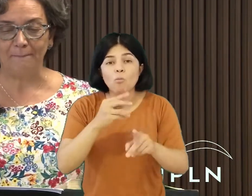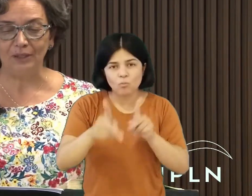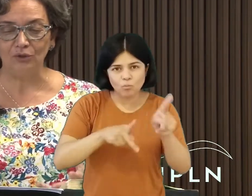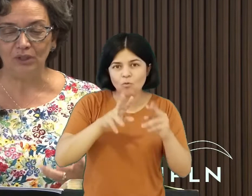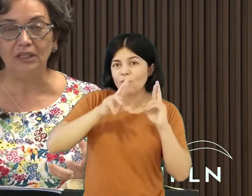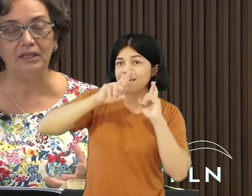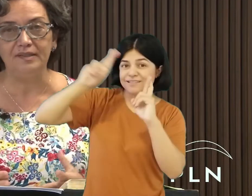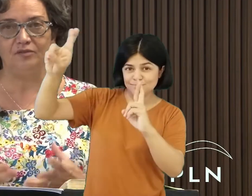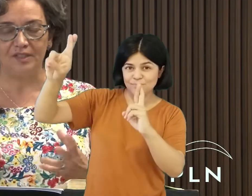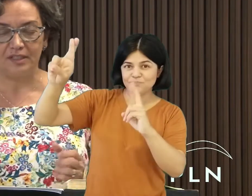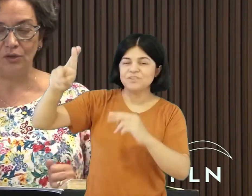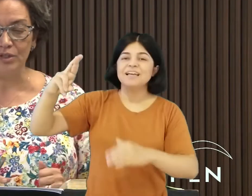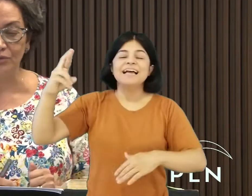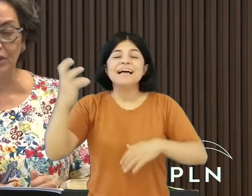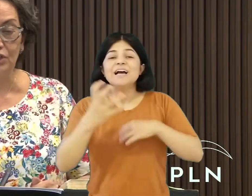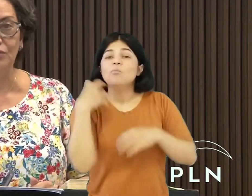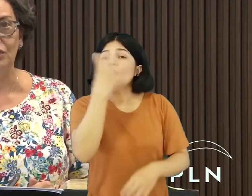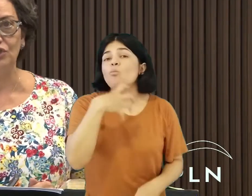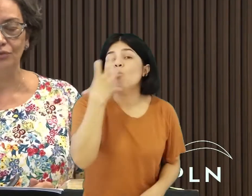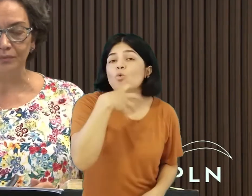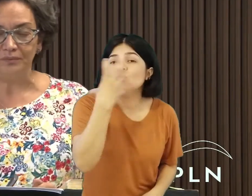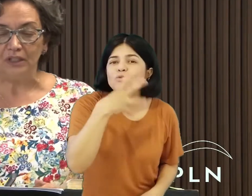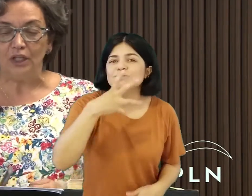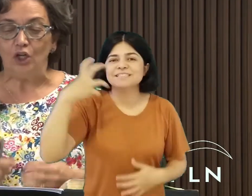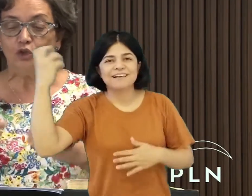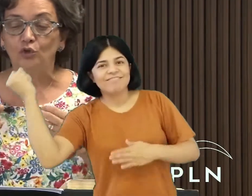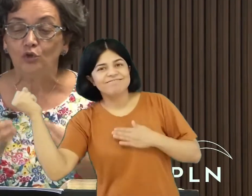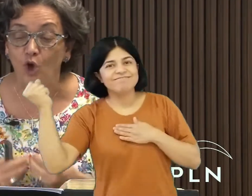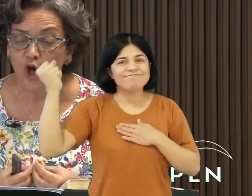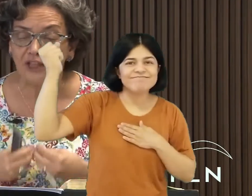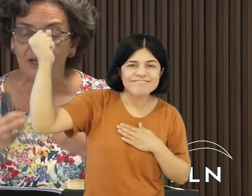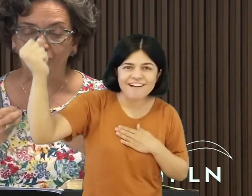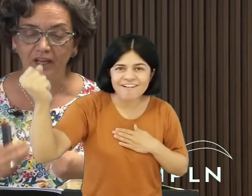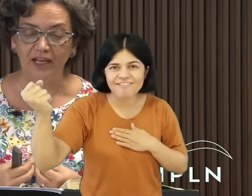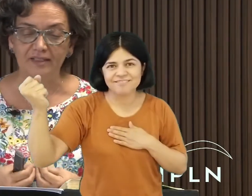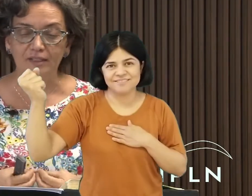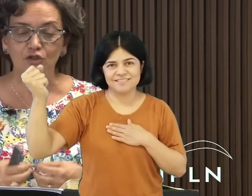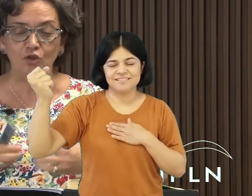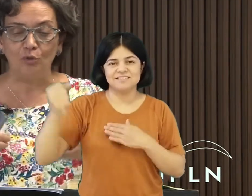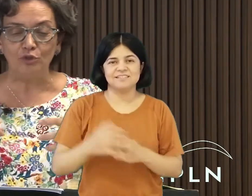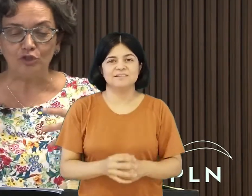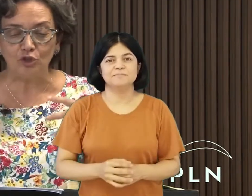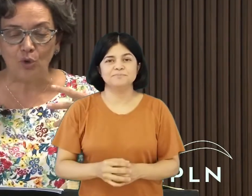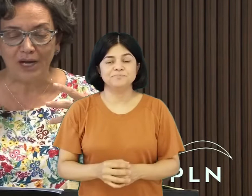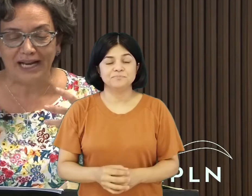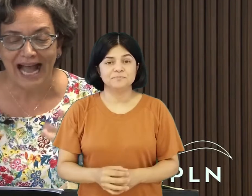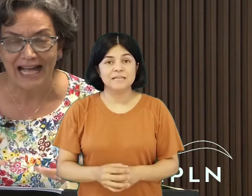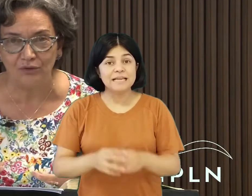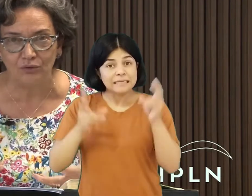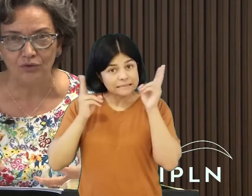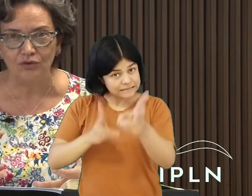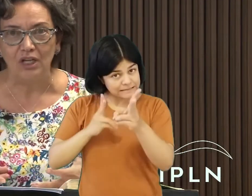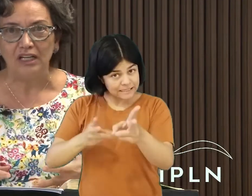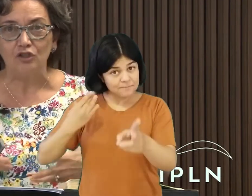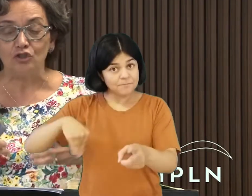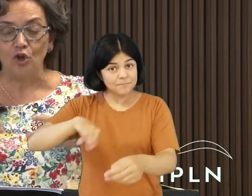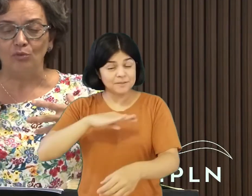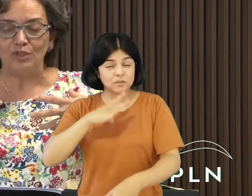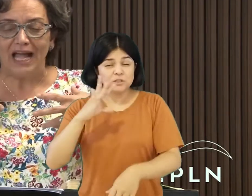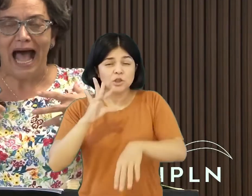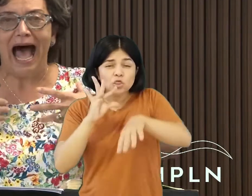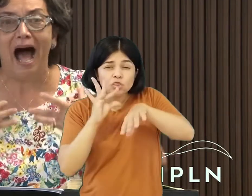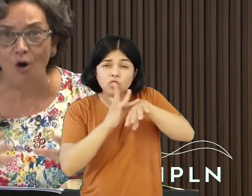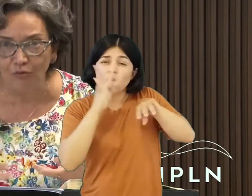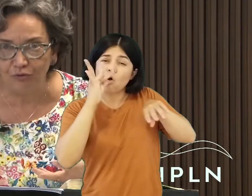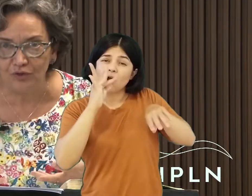Êxodo capítulo 15, versículos 20 e 21. Toda vez que somos tocados, que